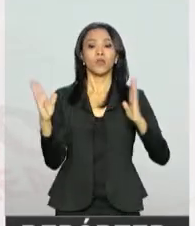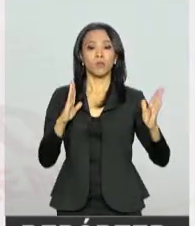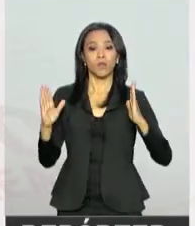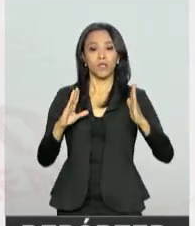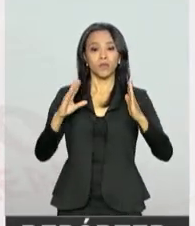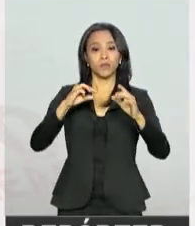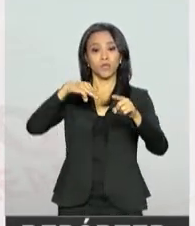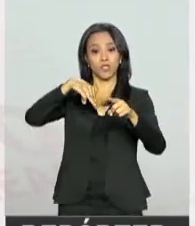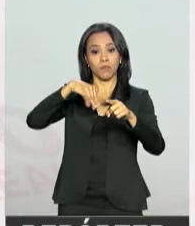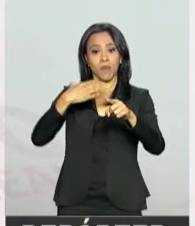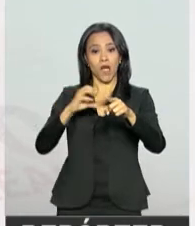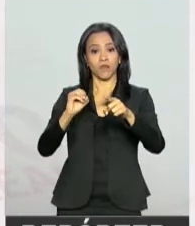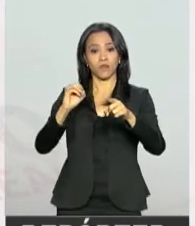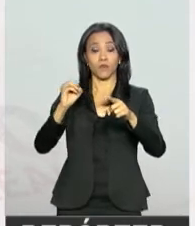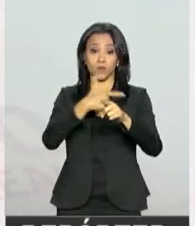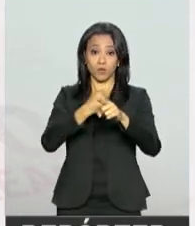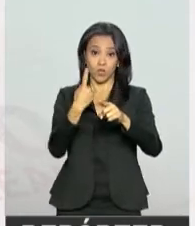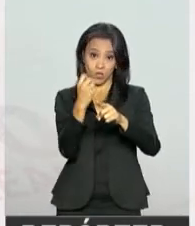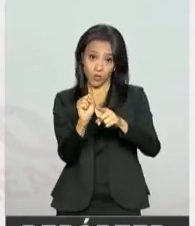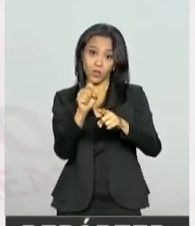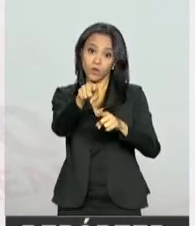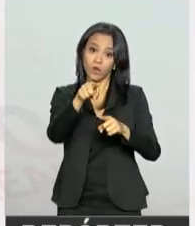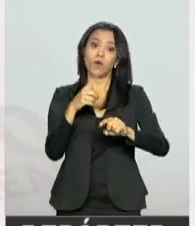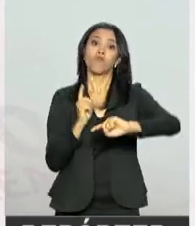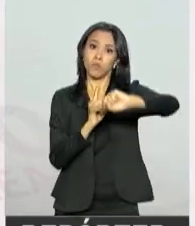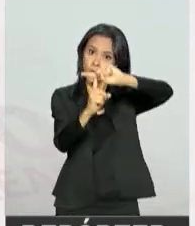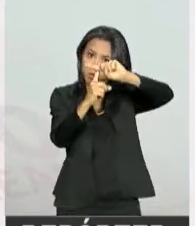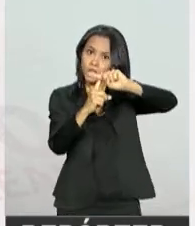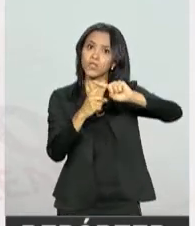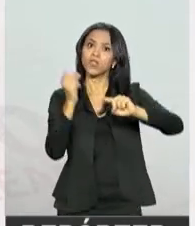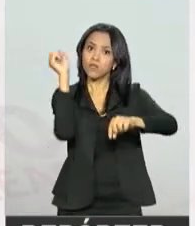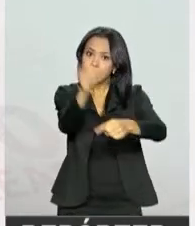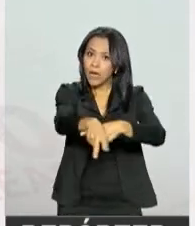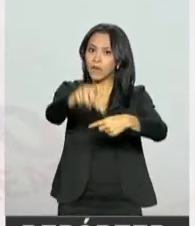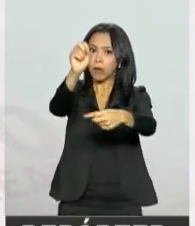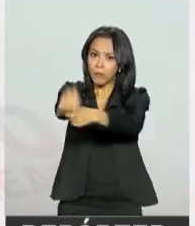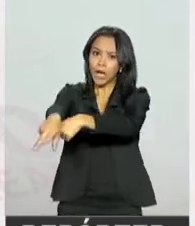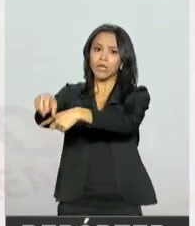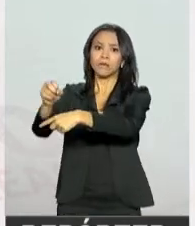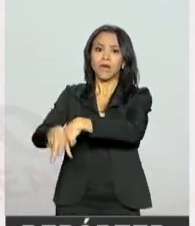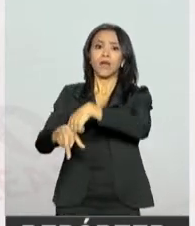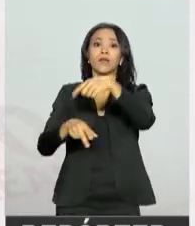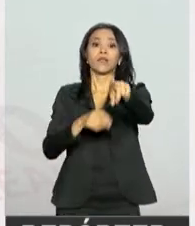2018, o saldo de empregos formais foi novamente positivo. Foram